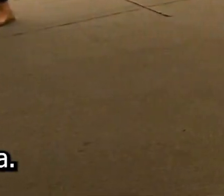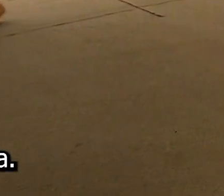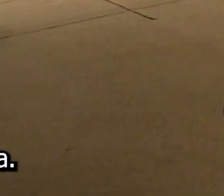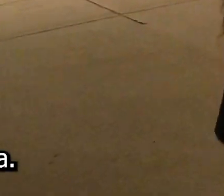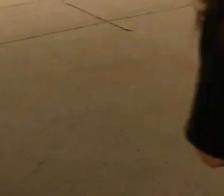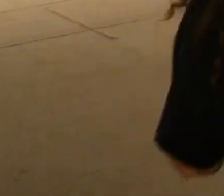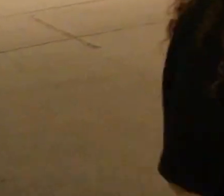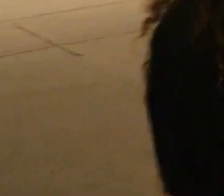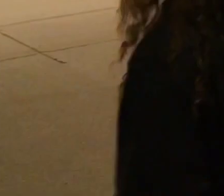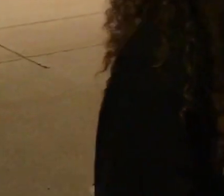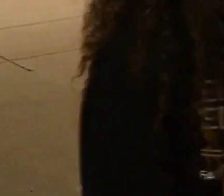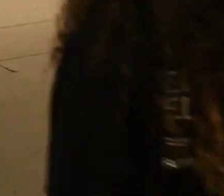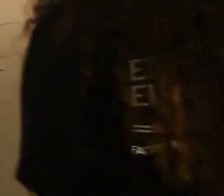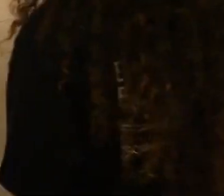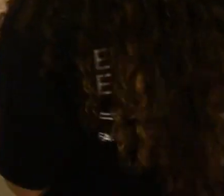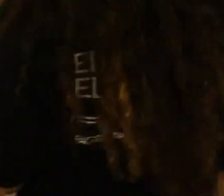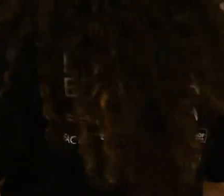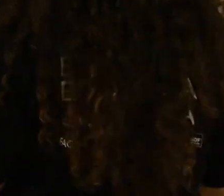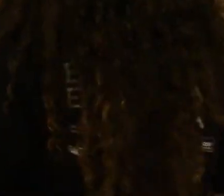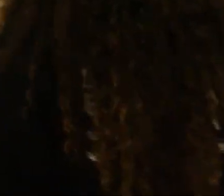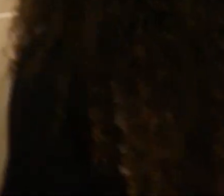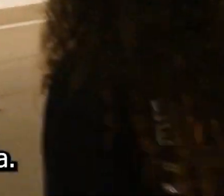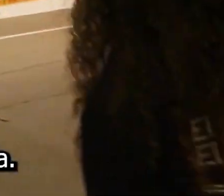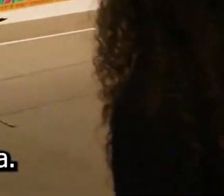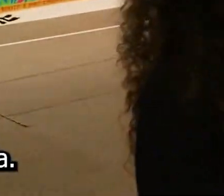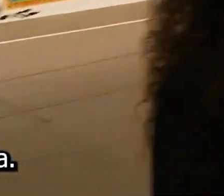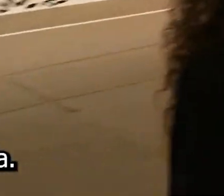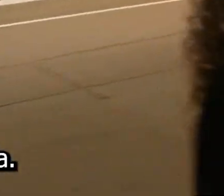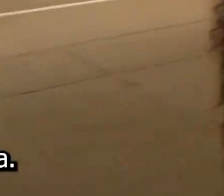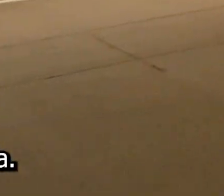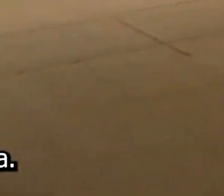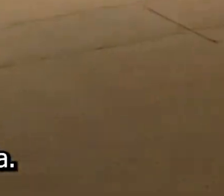pisar no rabuxi, pisar no meio, pisar no meio.